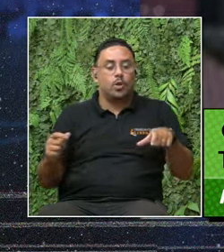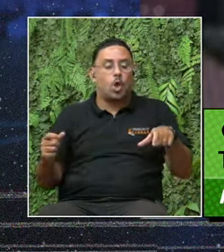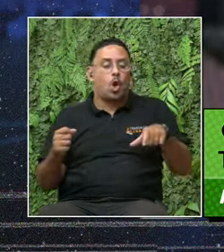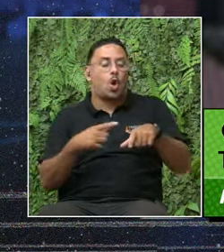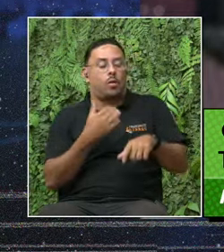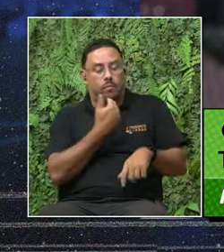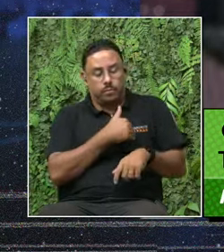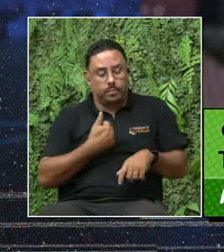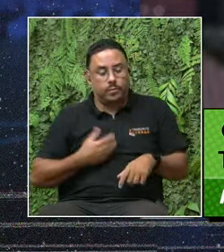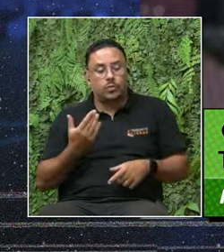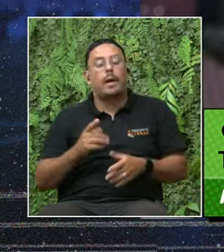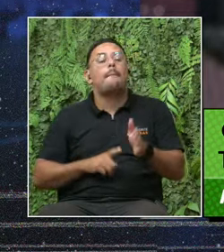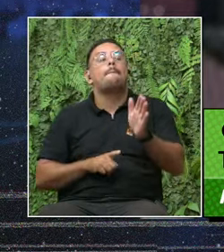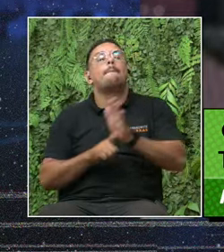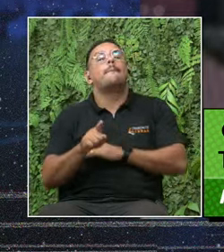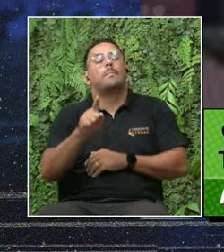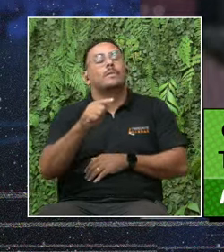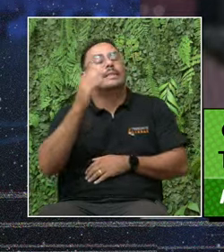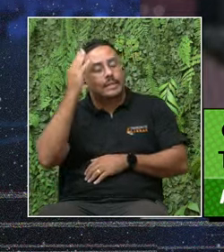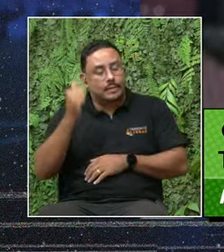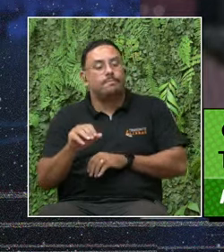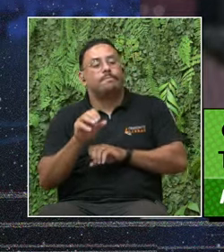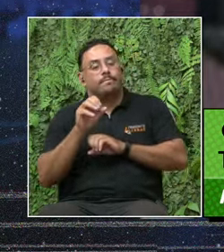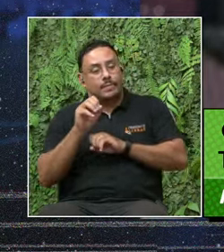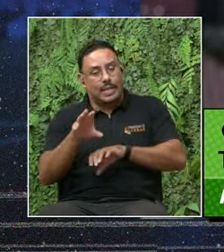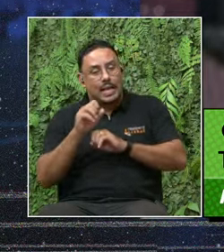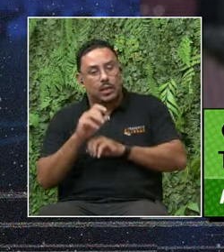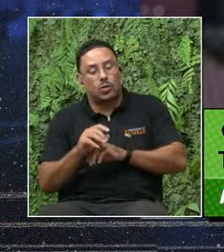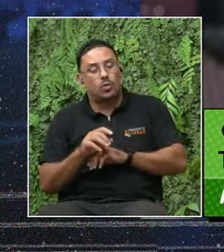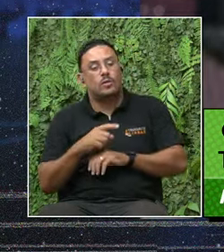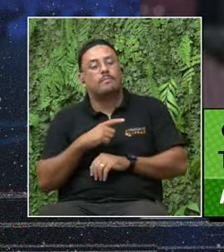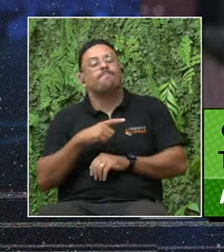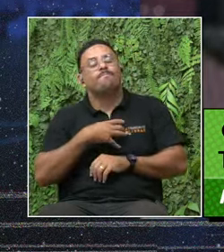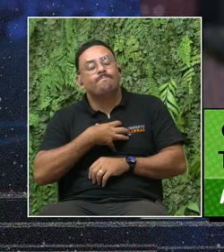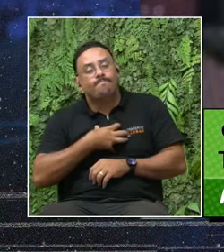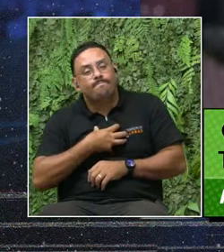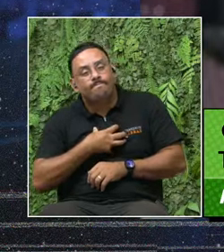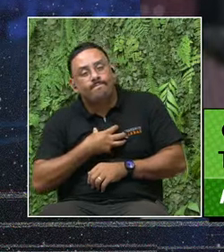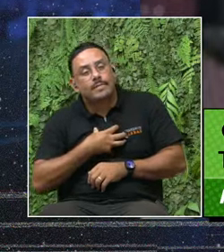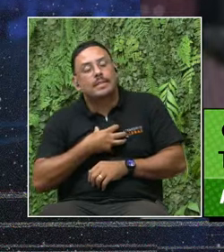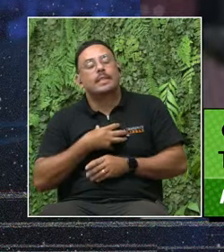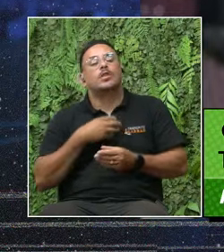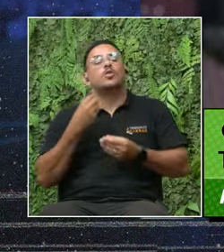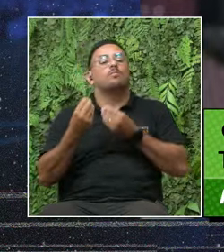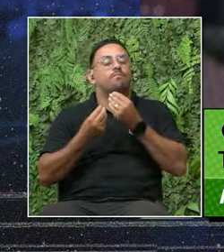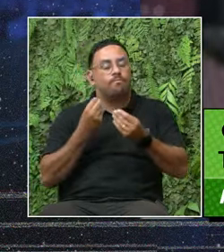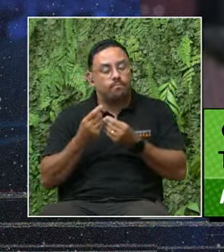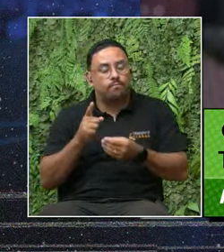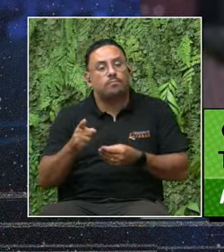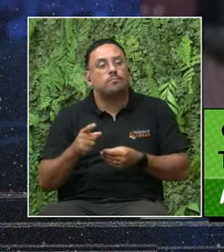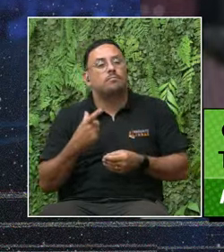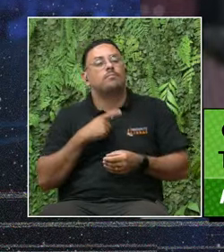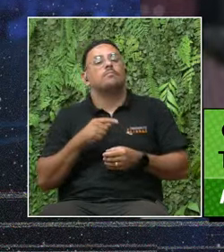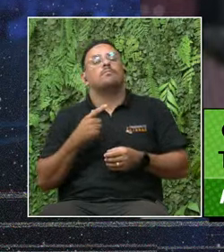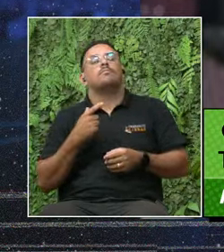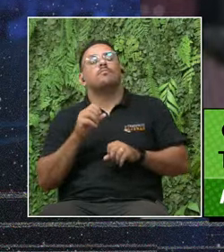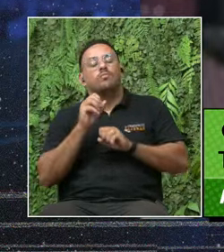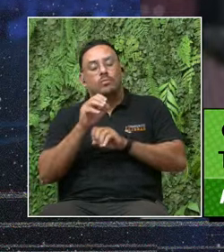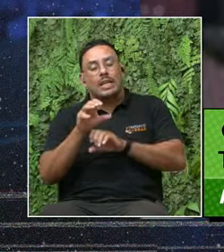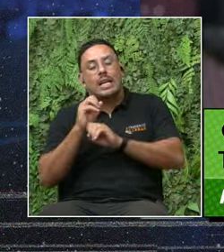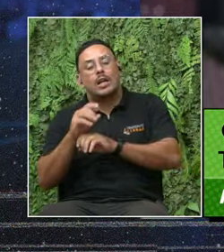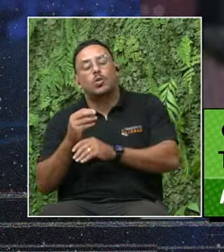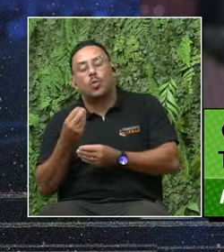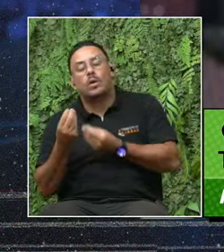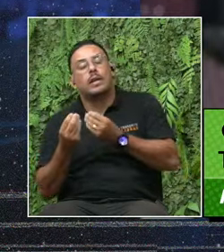saber de você se você se considera um treinador que é apegado é muito apegado nessas convicções ou se vocês consideram um treinador